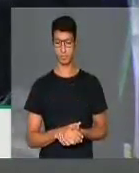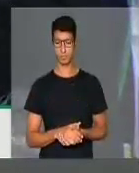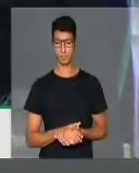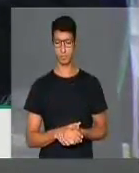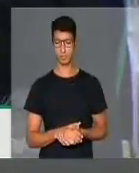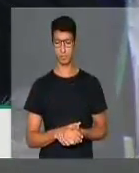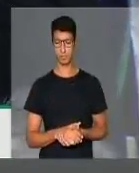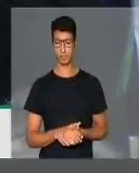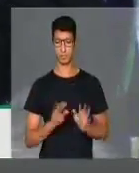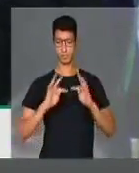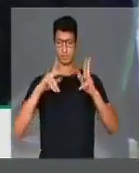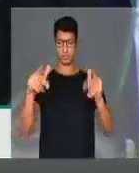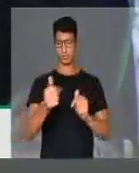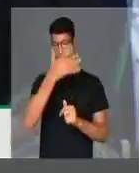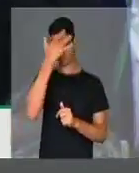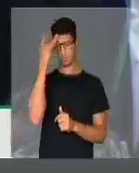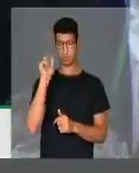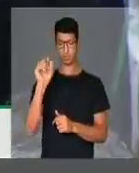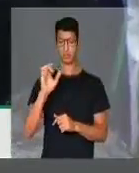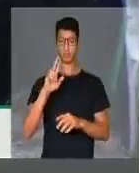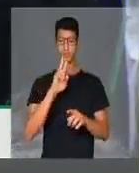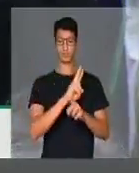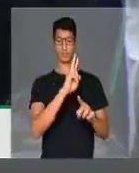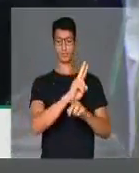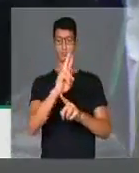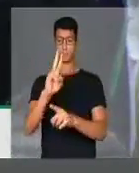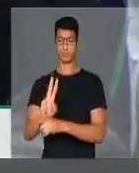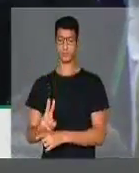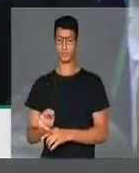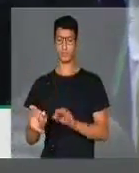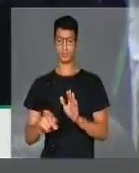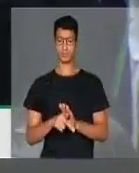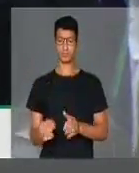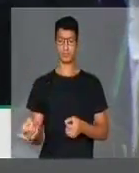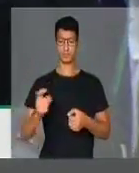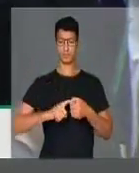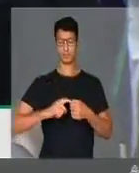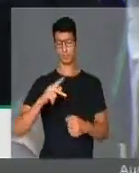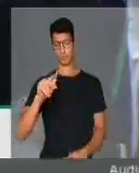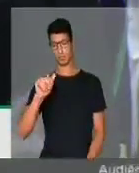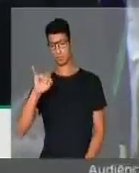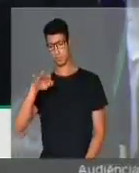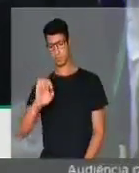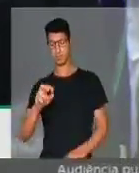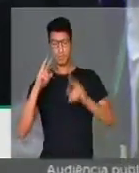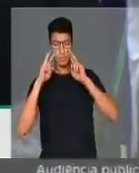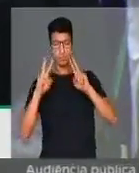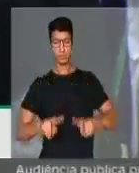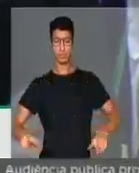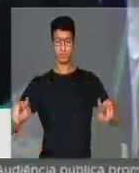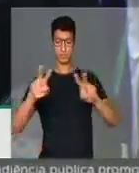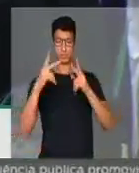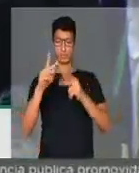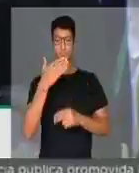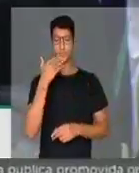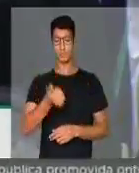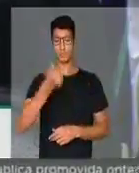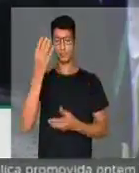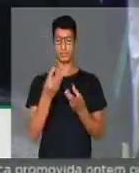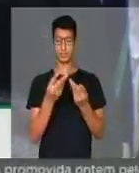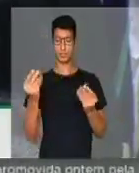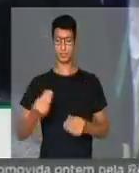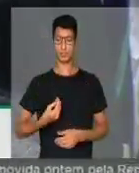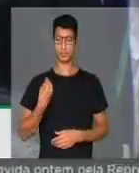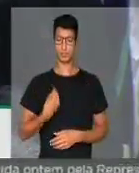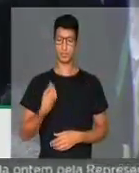para concluir, senhor presidente, de todos aqueles que defendem esses pacientes visando a sua melhor qualidade